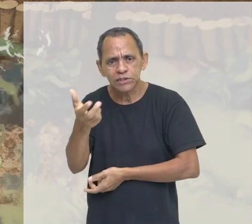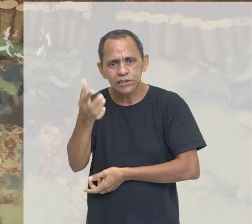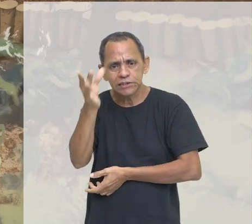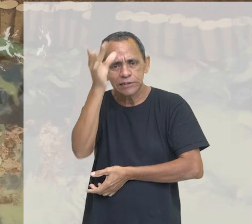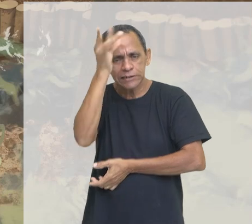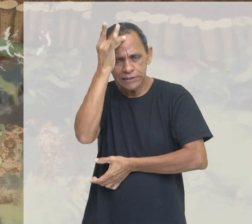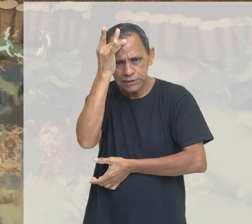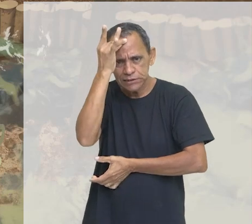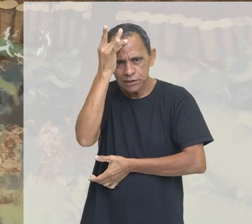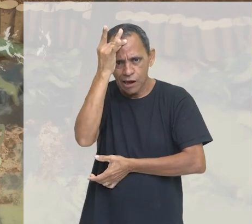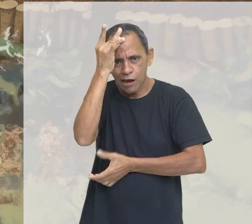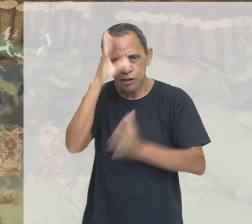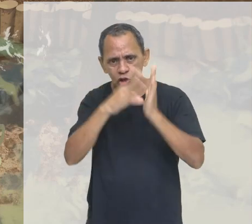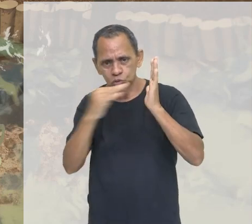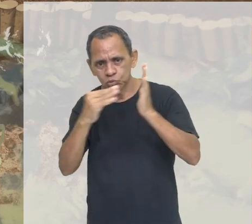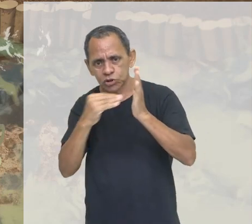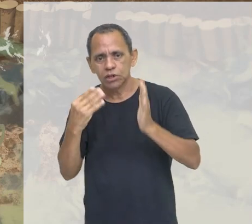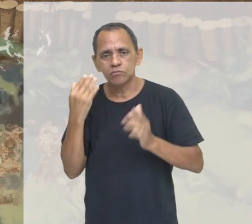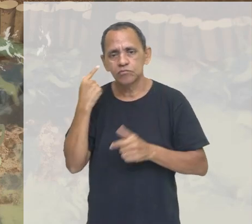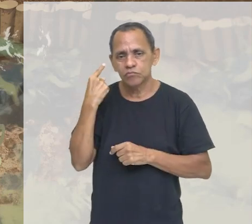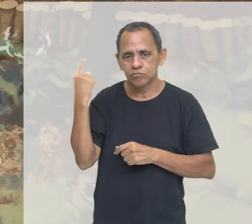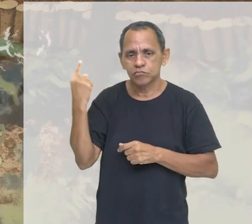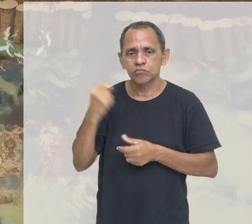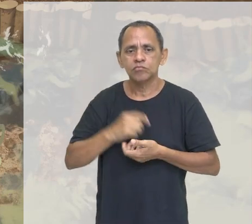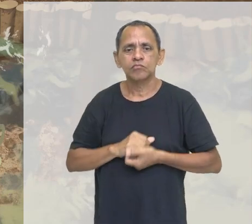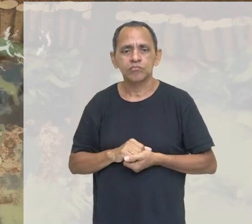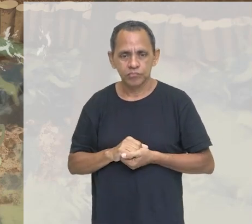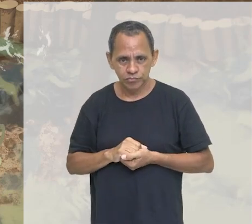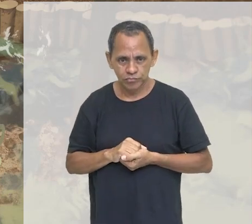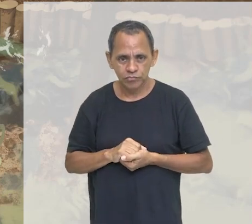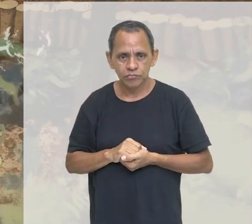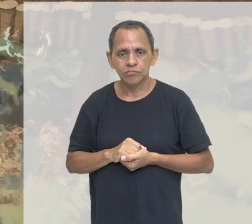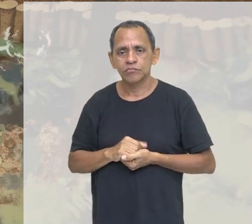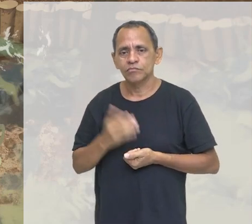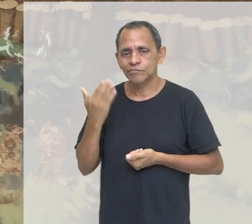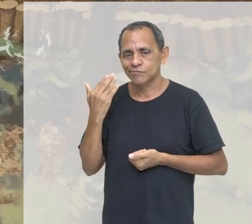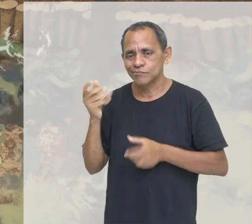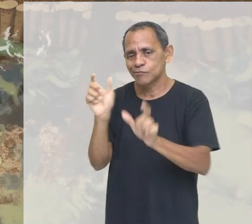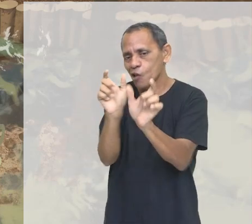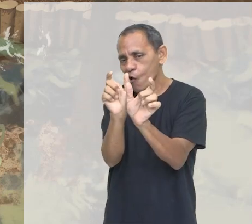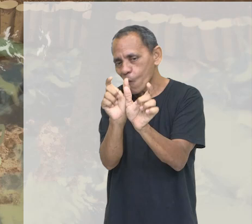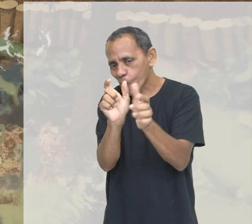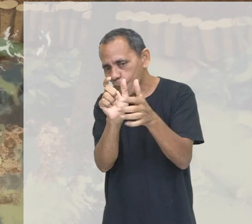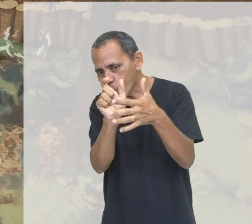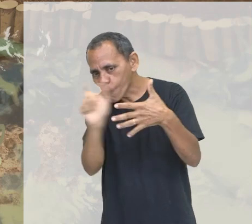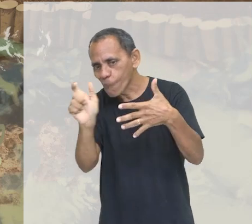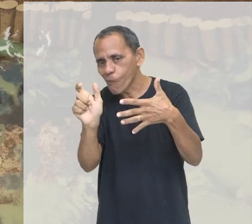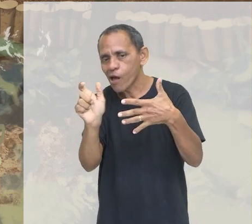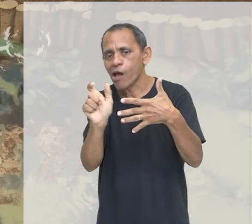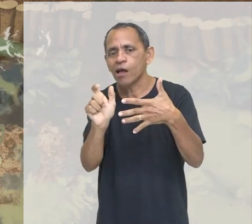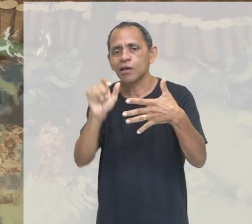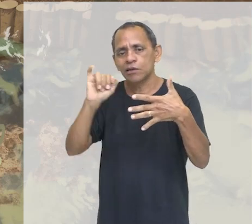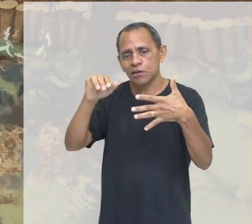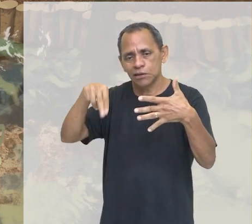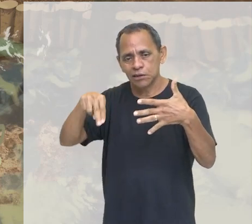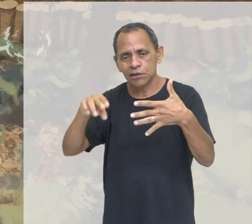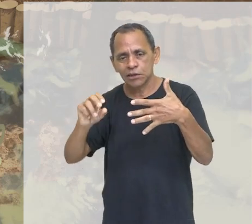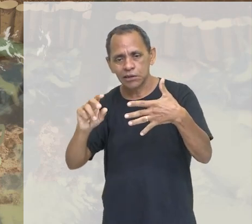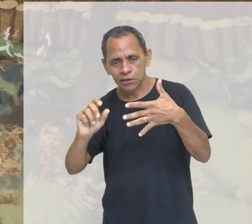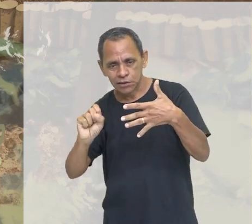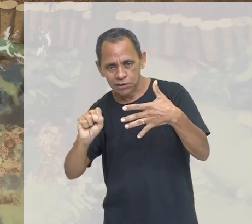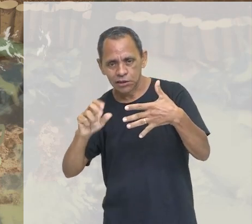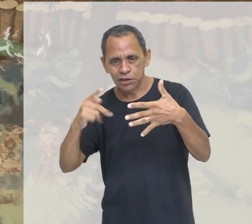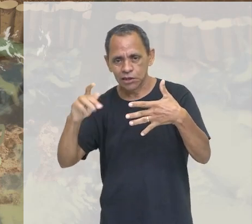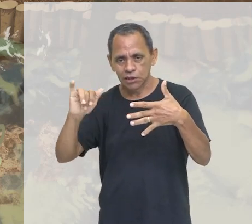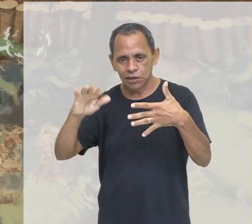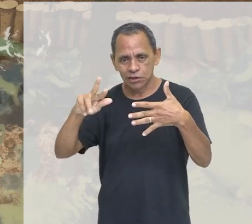melhor esse modelo exitoso. A primeira delas é a inspiração. Esse modelo ele ainda é inspirador para